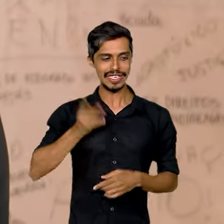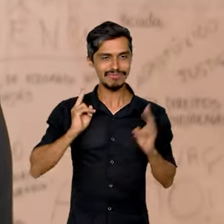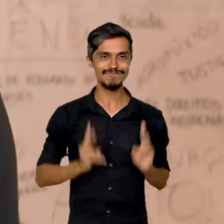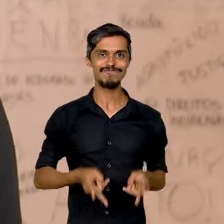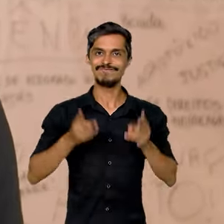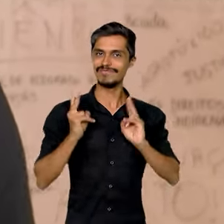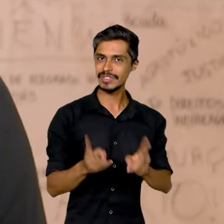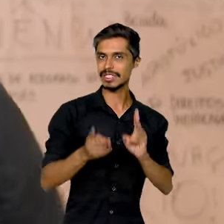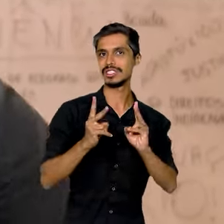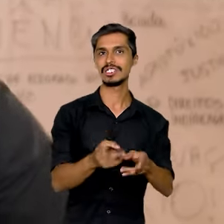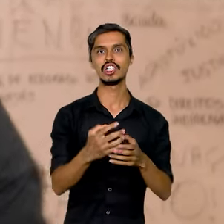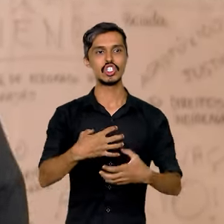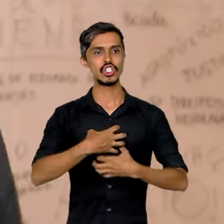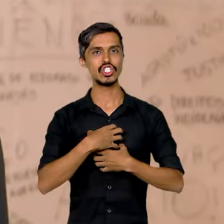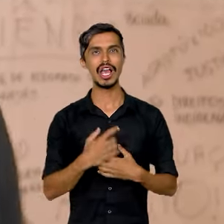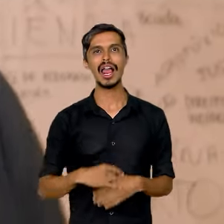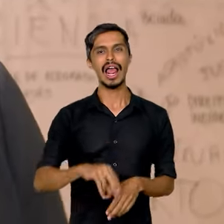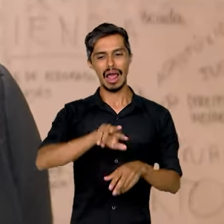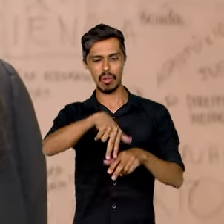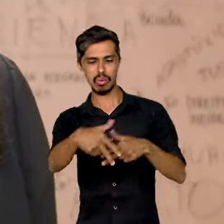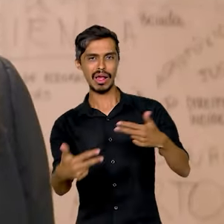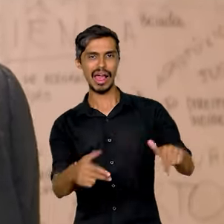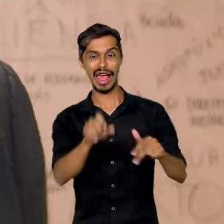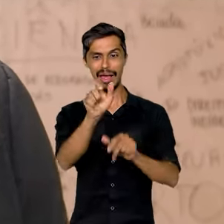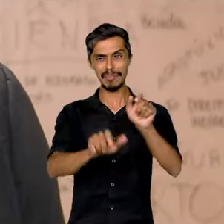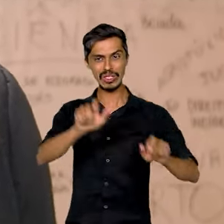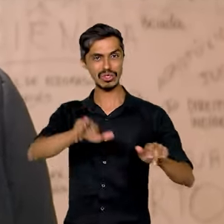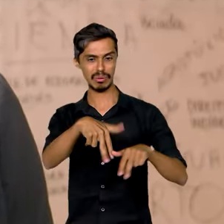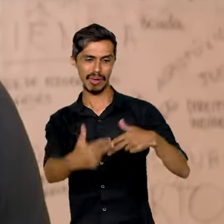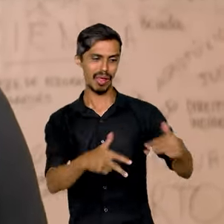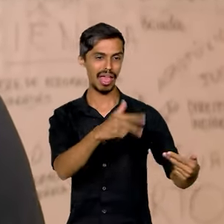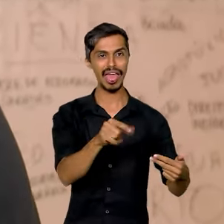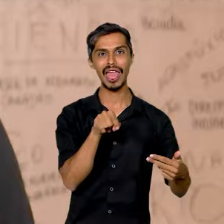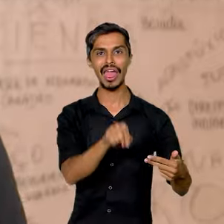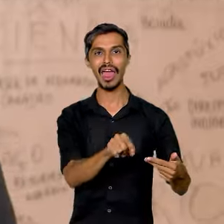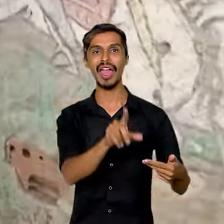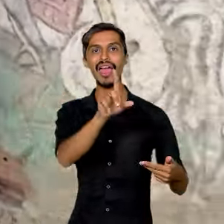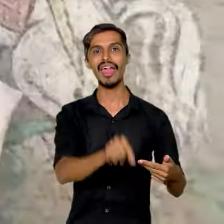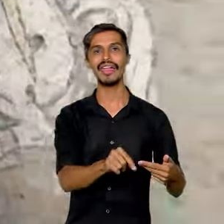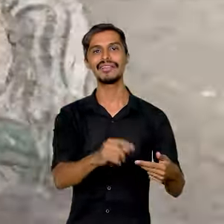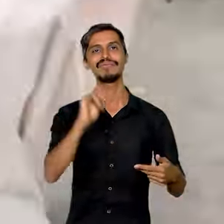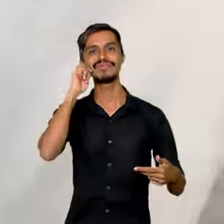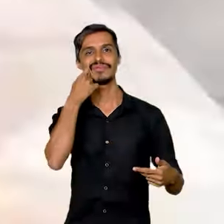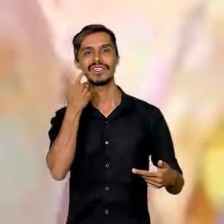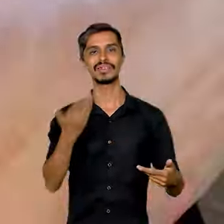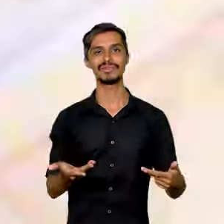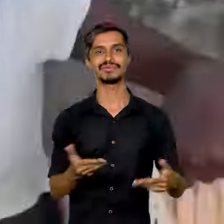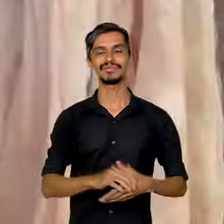carne que mais tomba, né, os corpos e corpos que mais tombam sendo, né, o do povo negro.